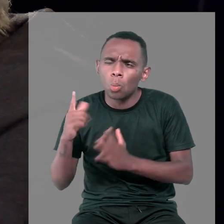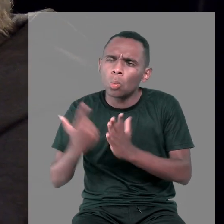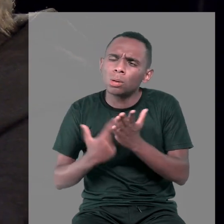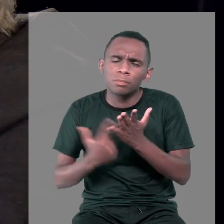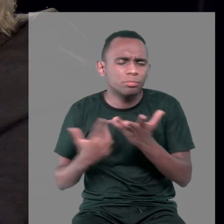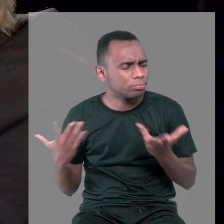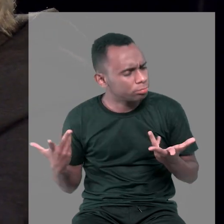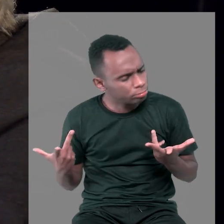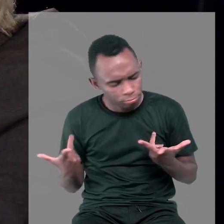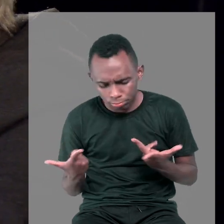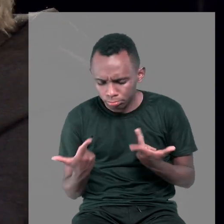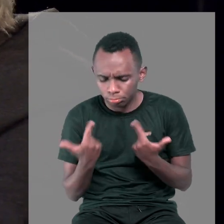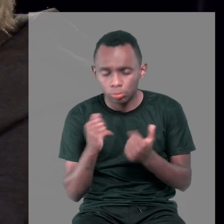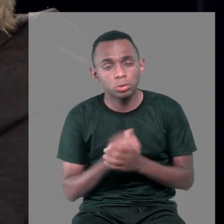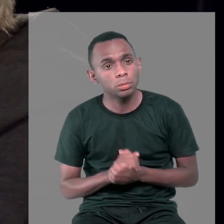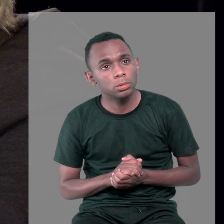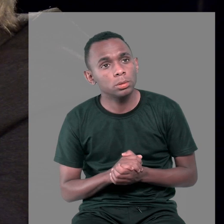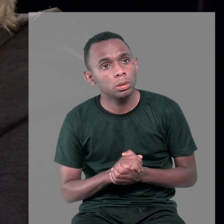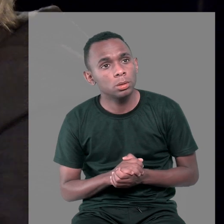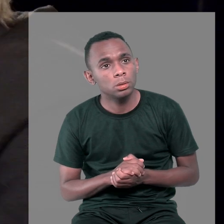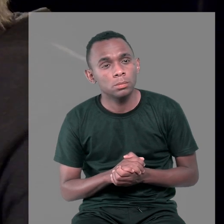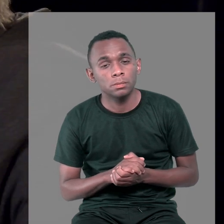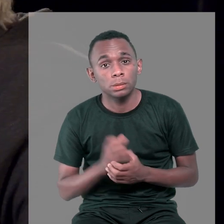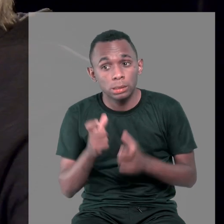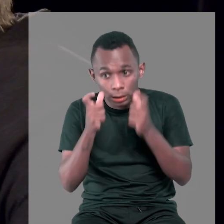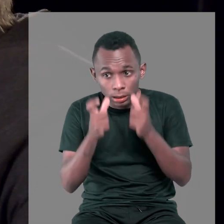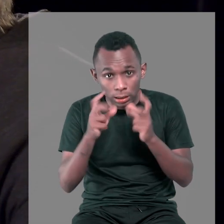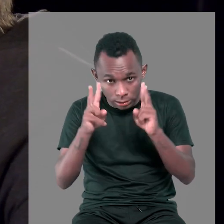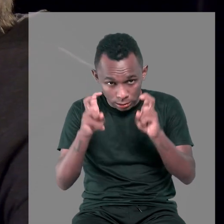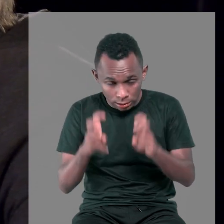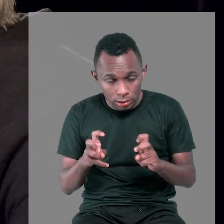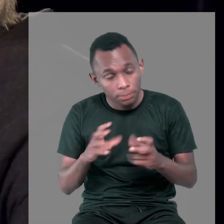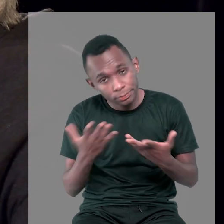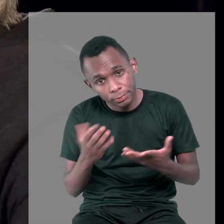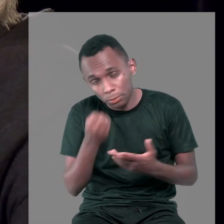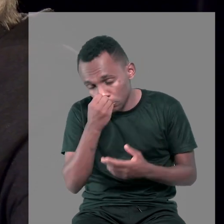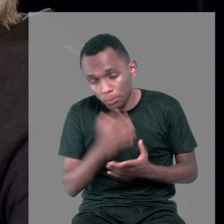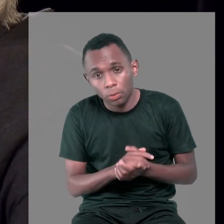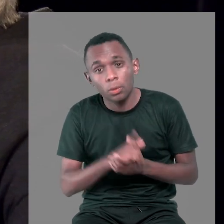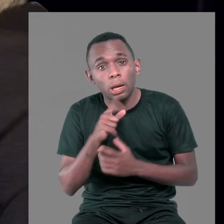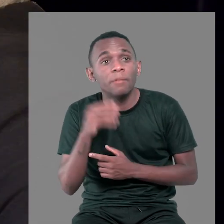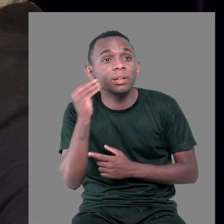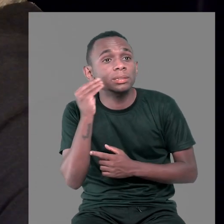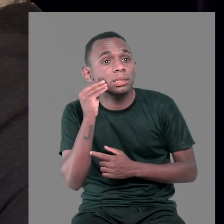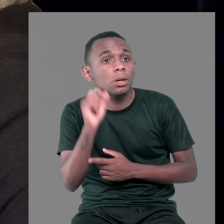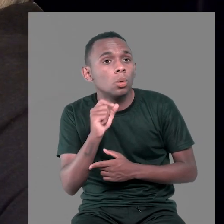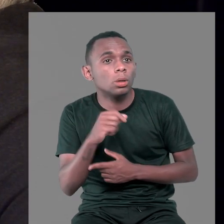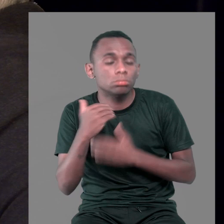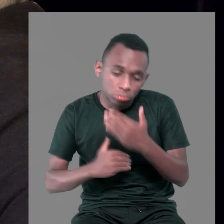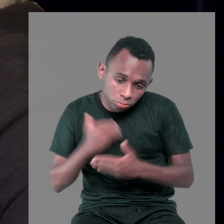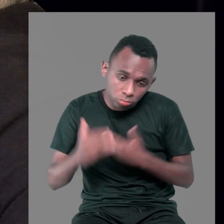colocou. Mas numa sociedade democrática, que por natureza é efervescente, que pode produzir o seu